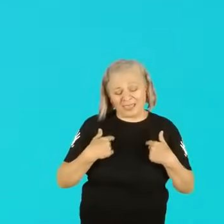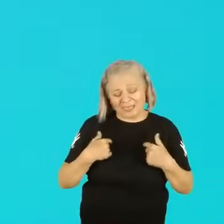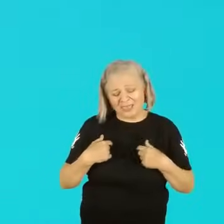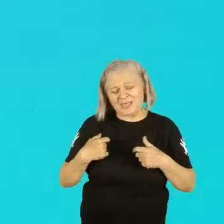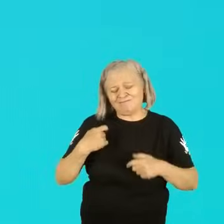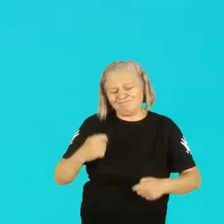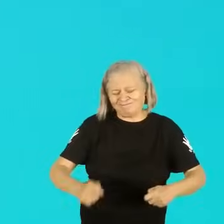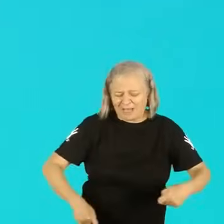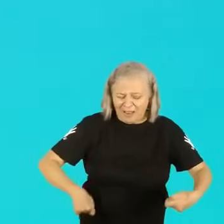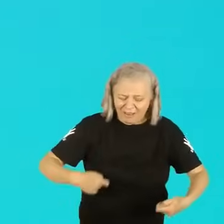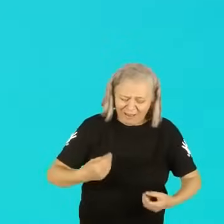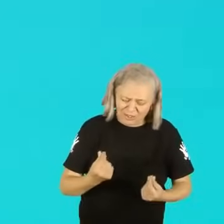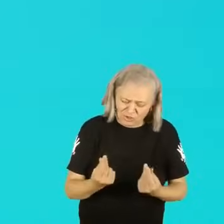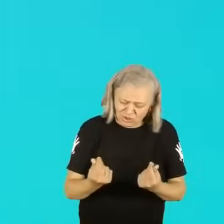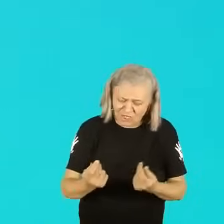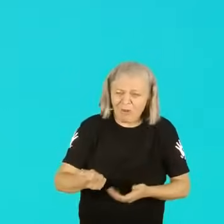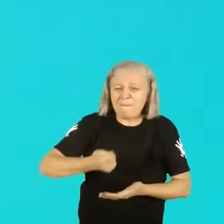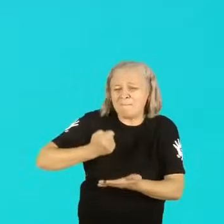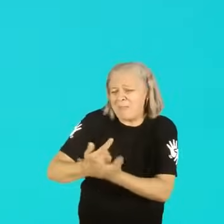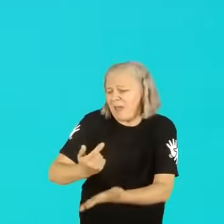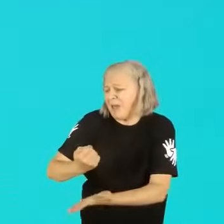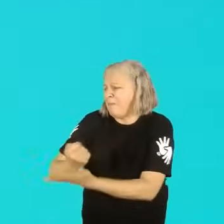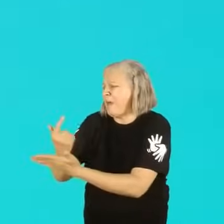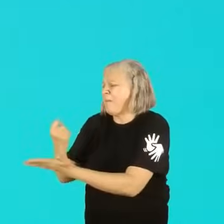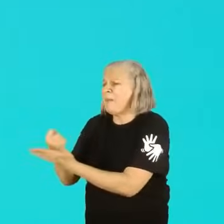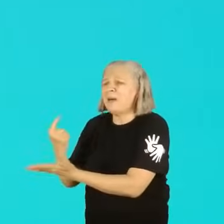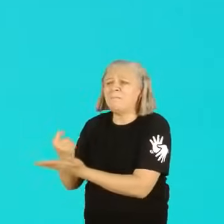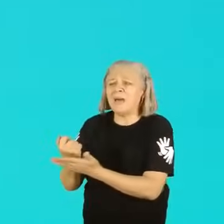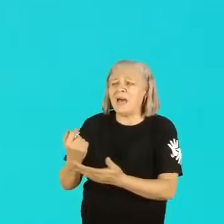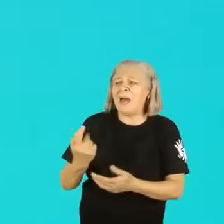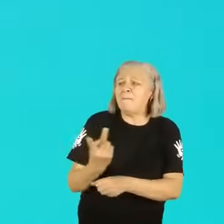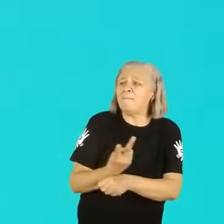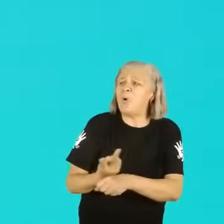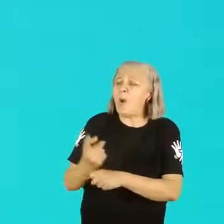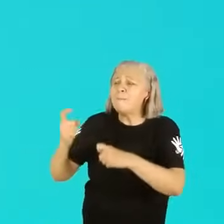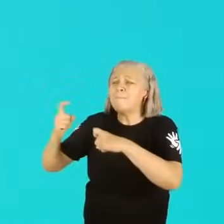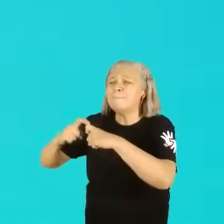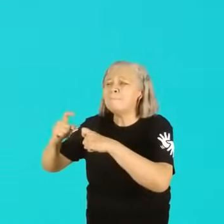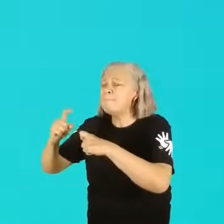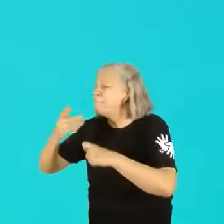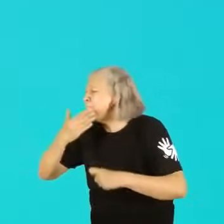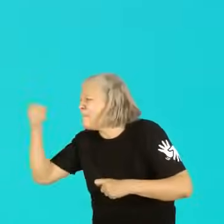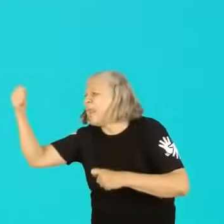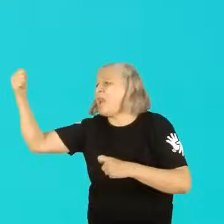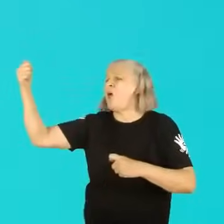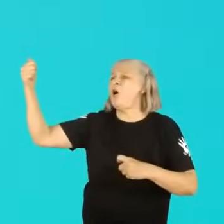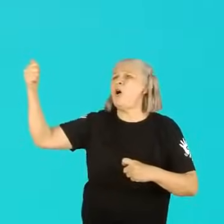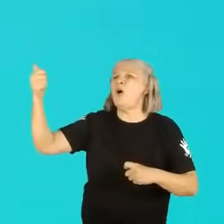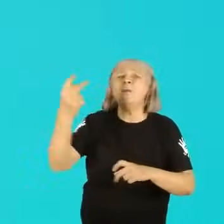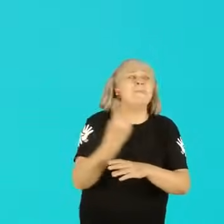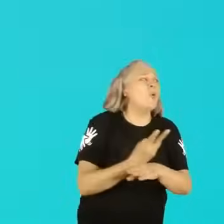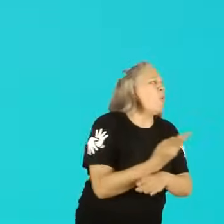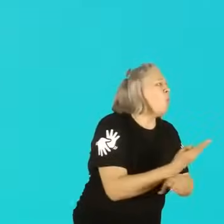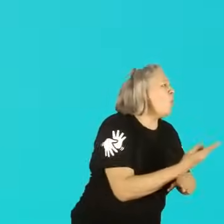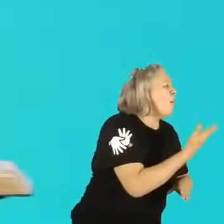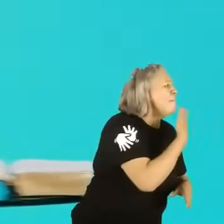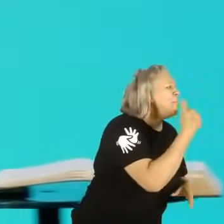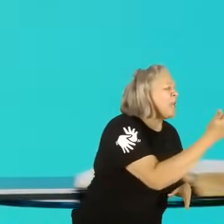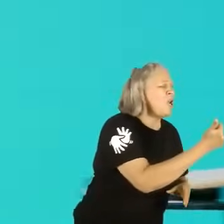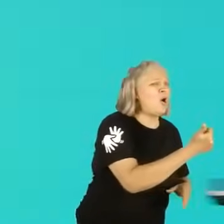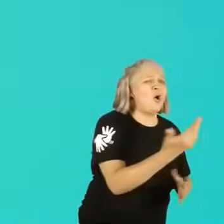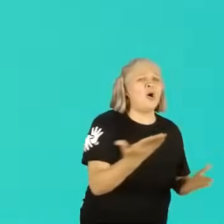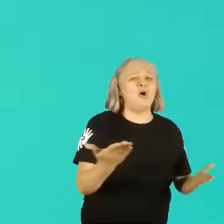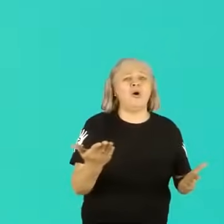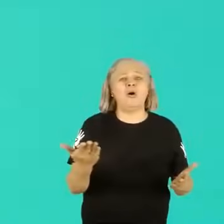Ela gastou tudo que tinha. Ela buscou os melhores médicos que existiam. O sírio-libanês